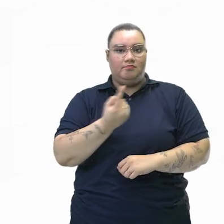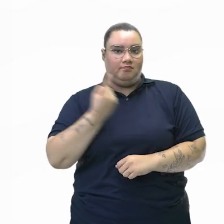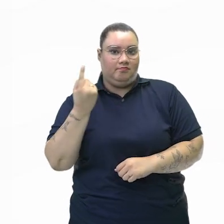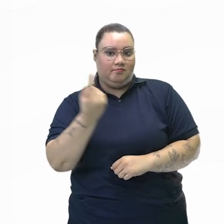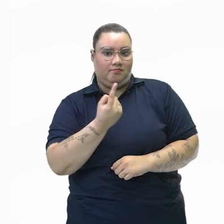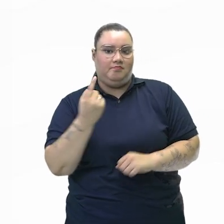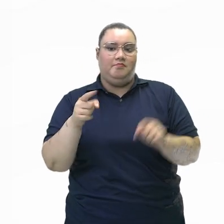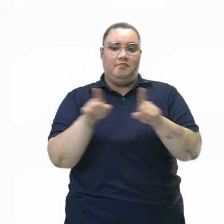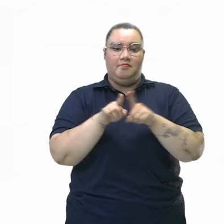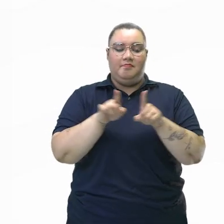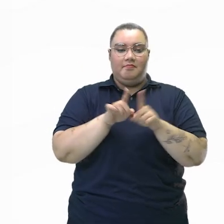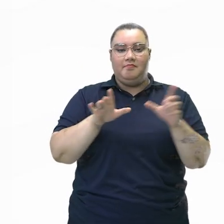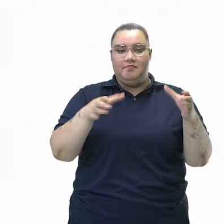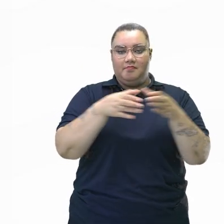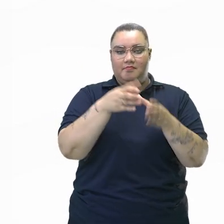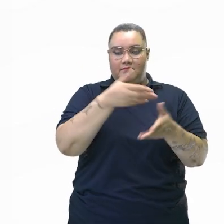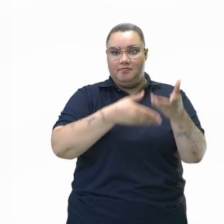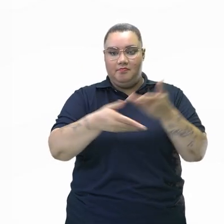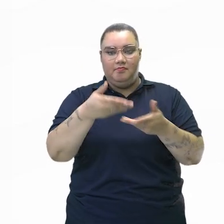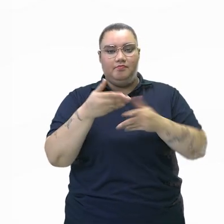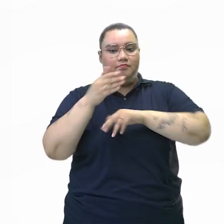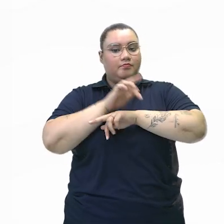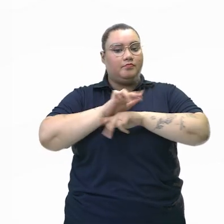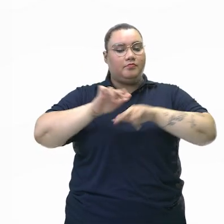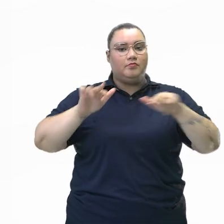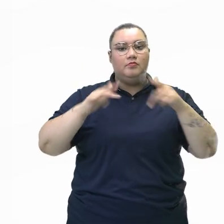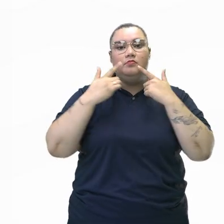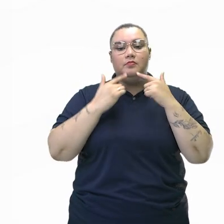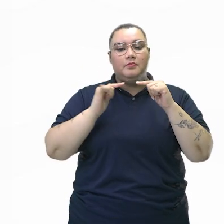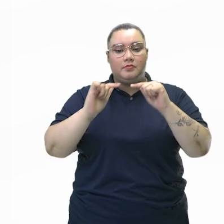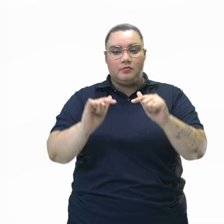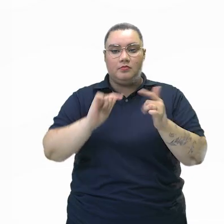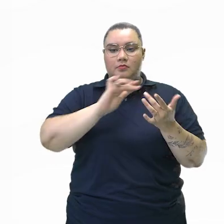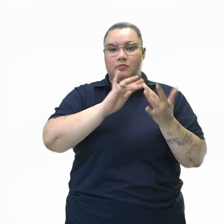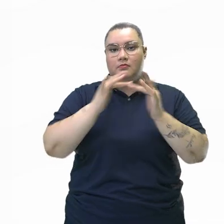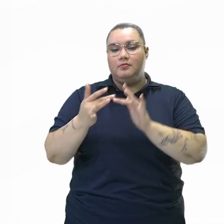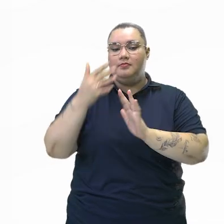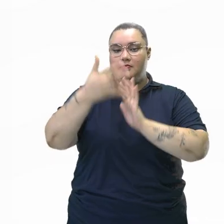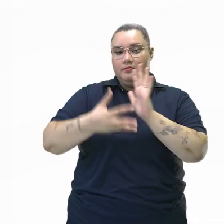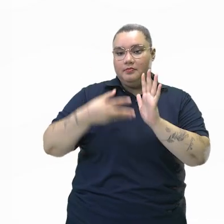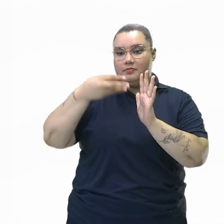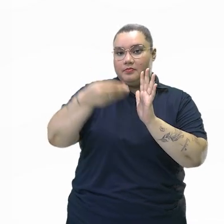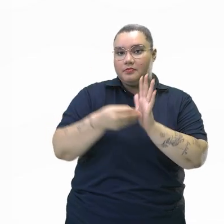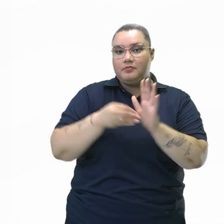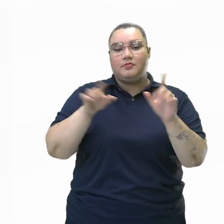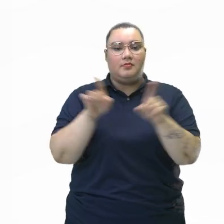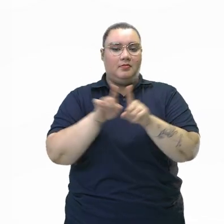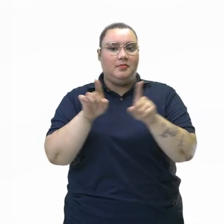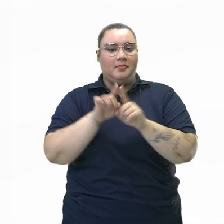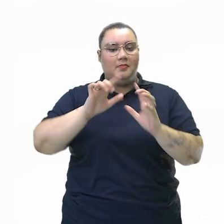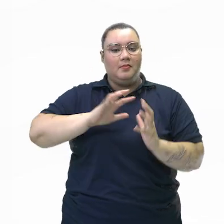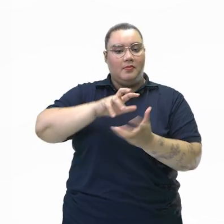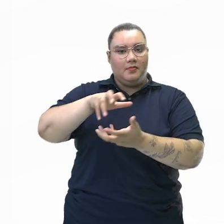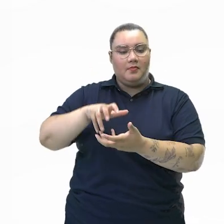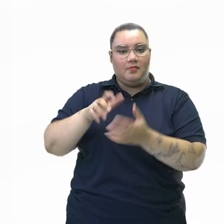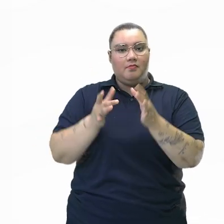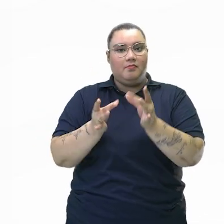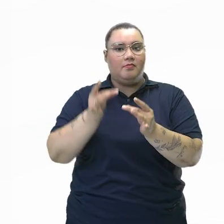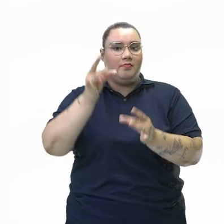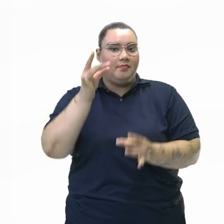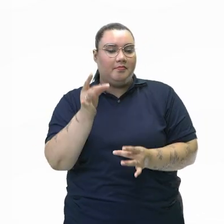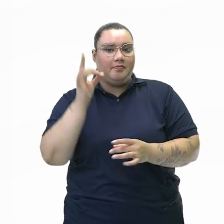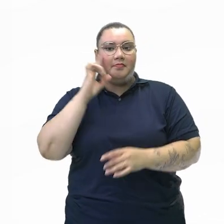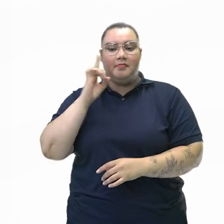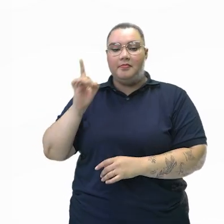produção individual e colaborativa em diferentes linguagens no contexto amazônico e global.